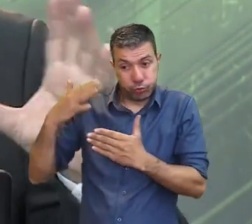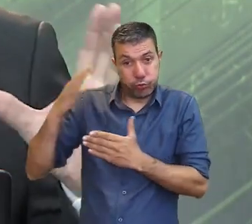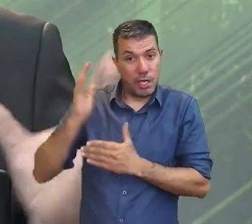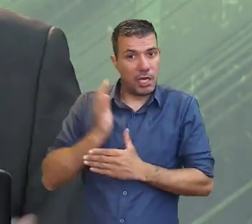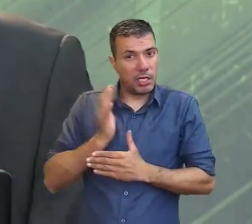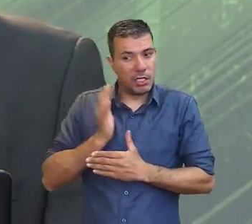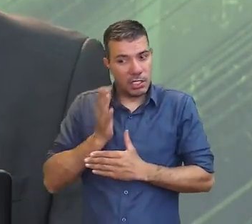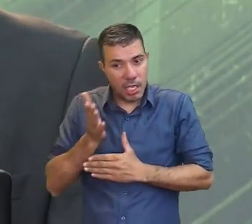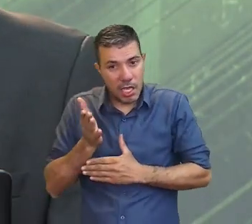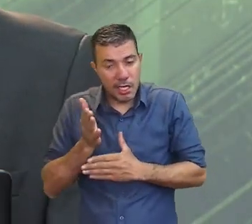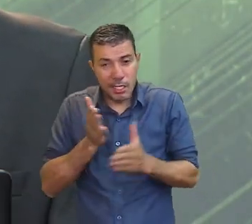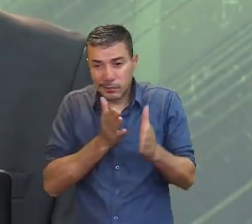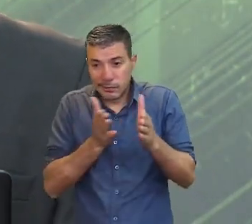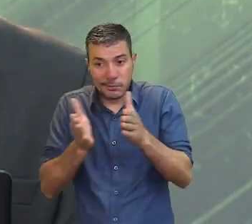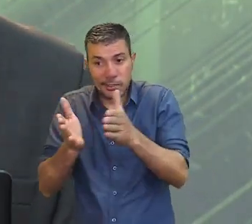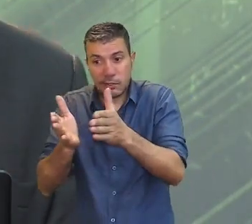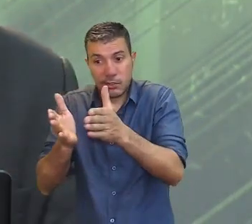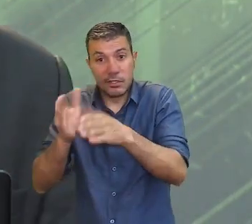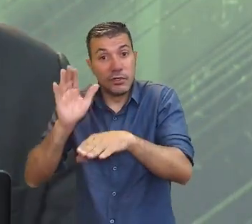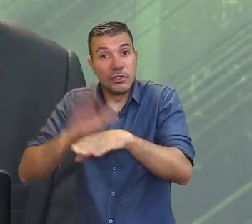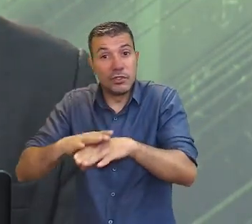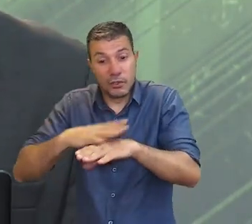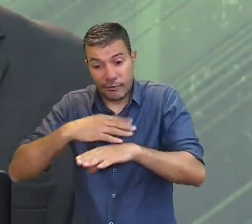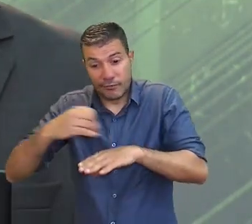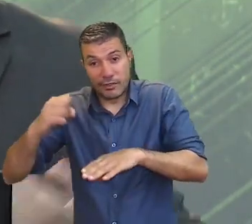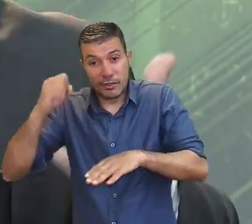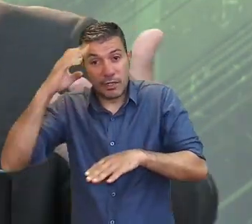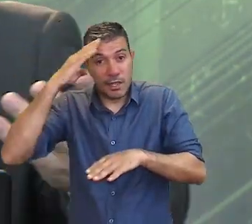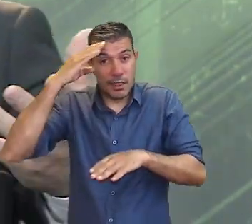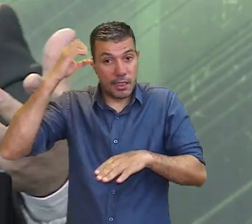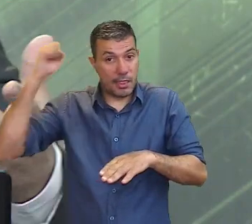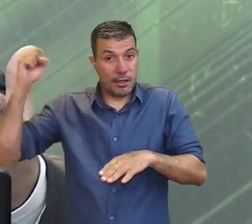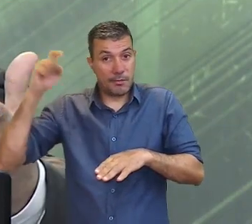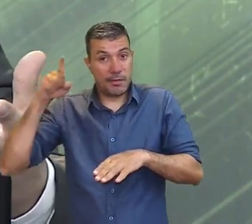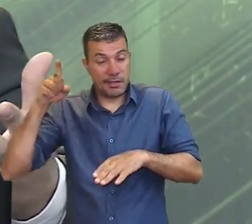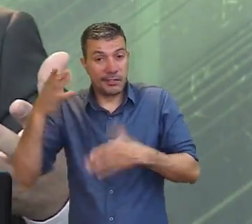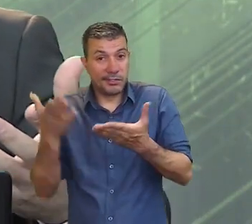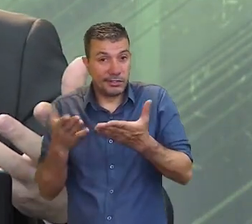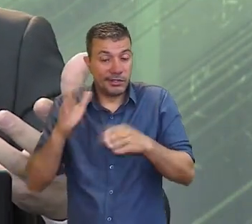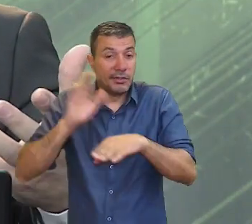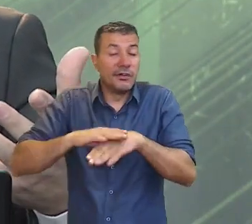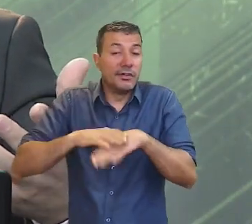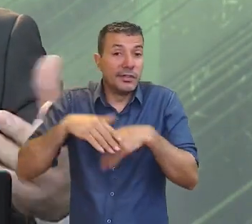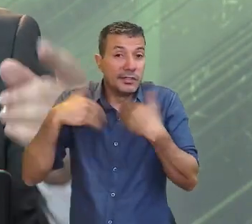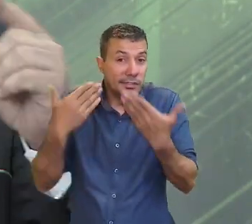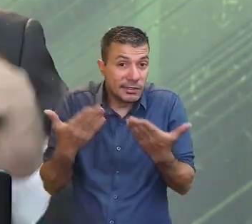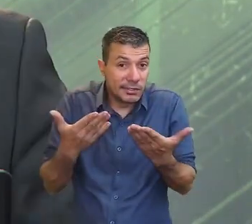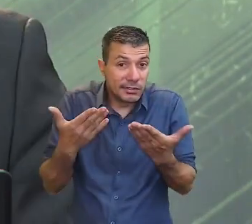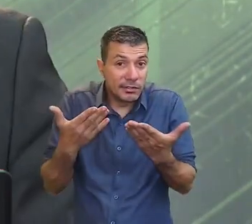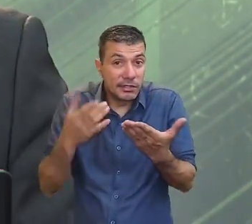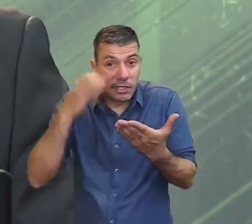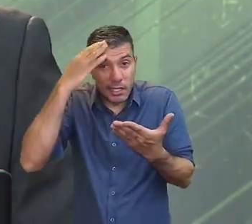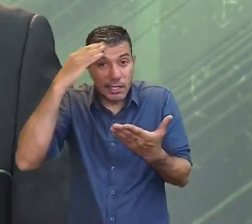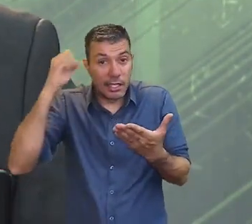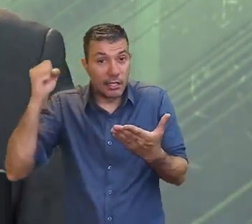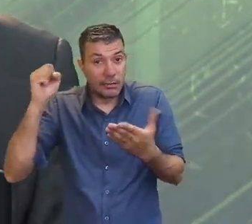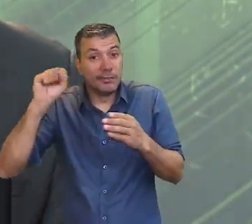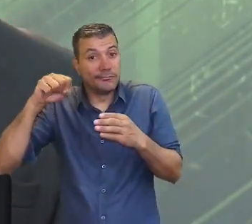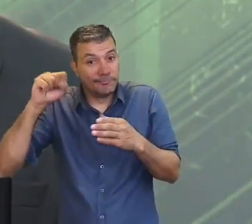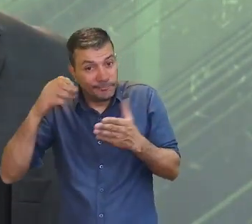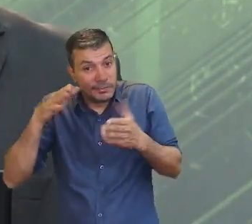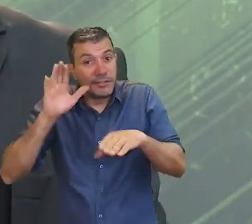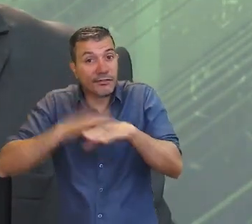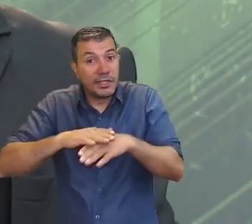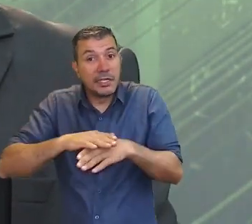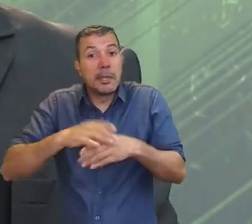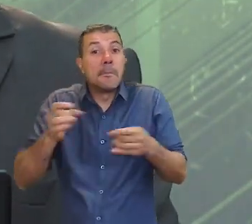ele preparou todo o caminho para que o seu filho Salomão... Davi era um homem que tinha as mãos sujas de sangue, a Bíblia diz, mas Salomão sim foi